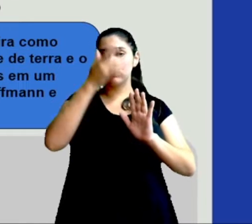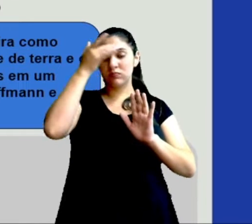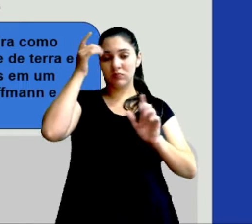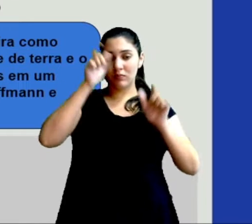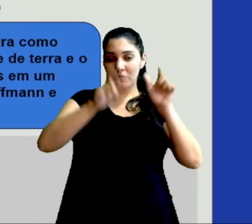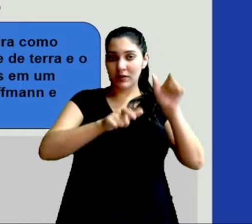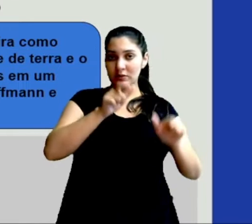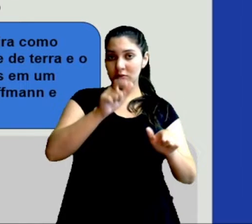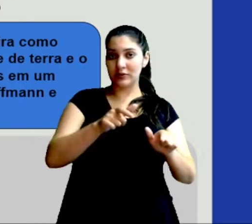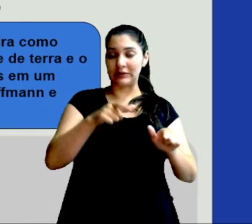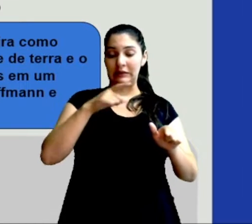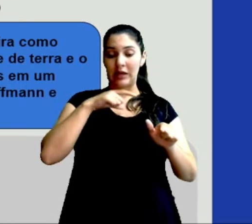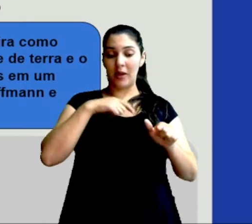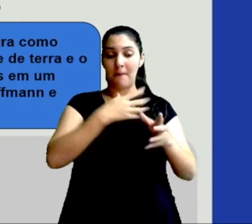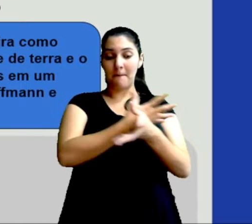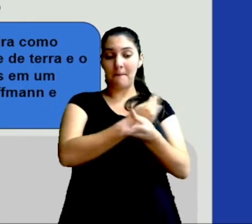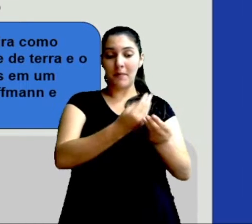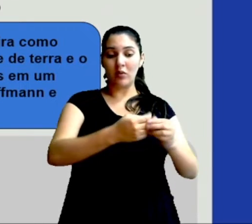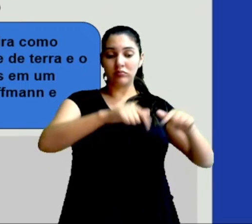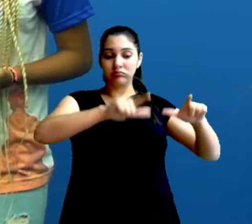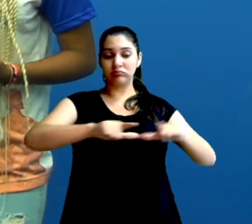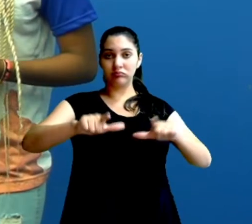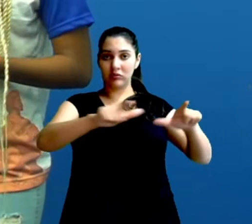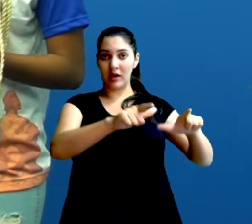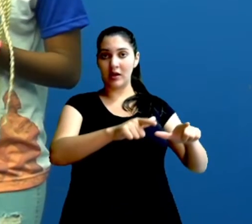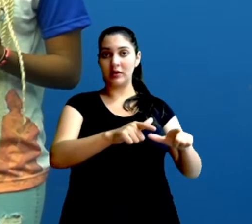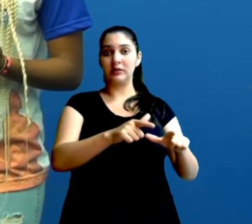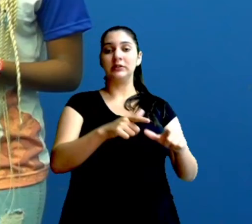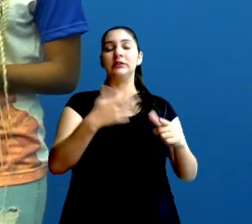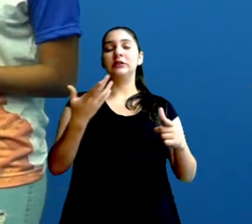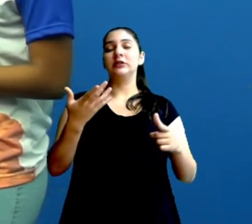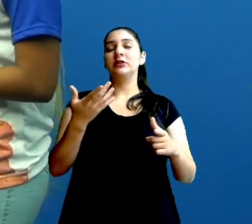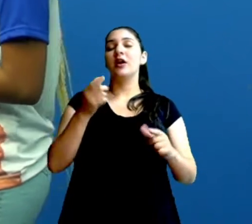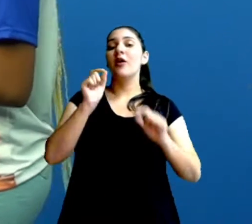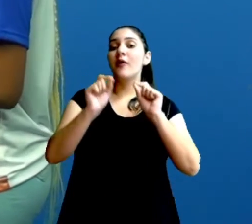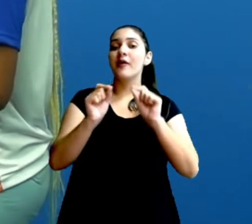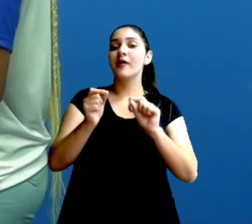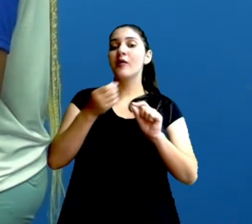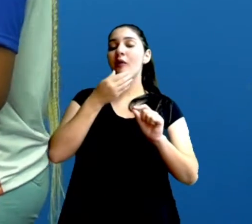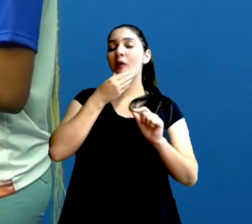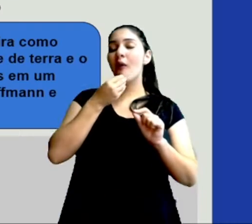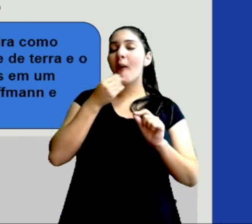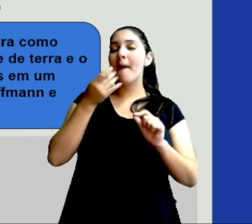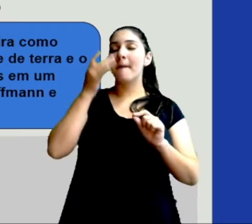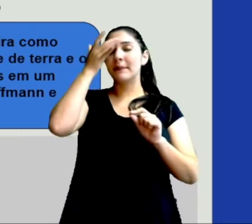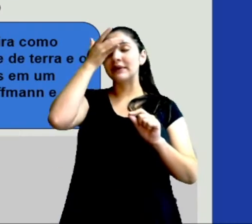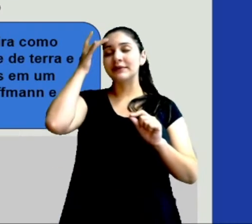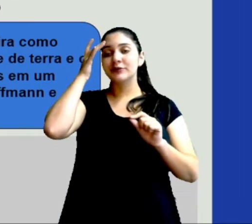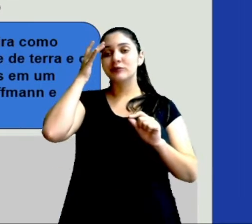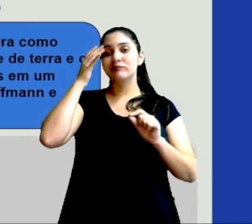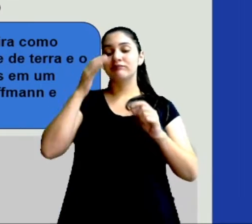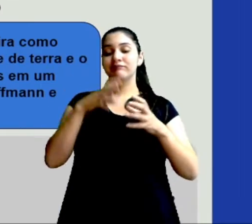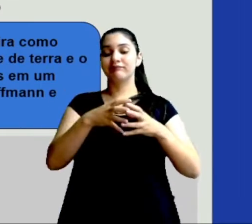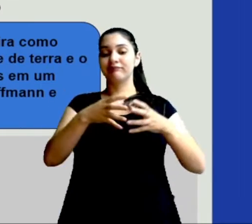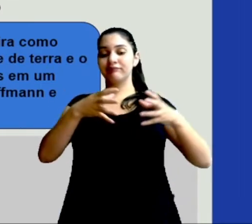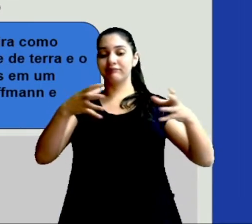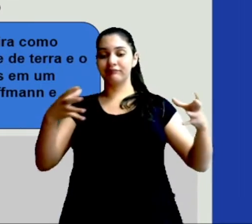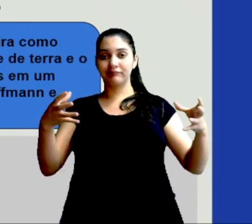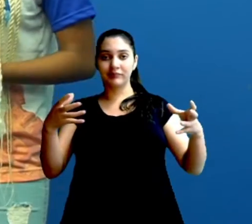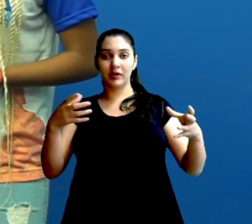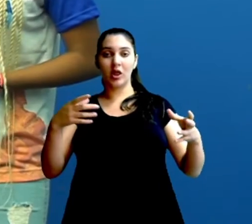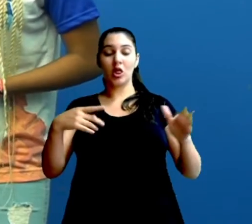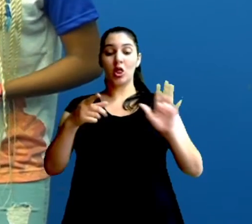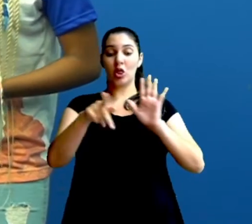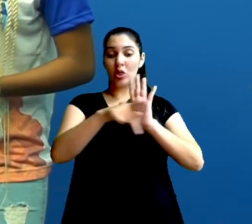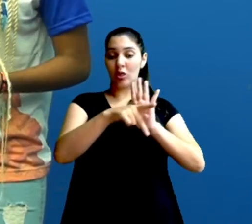terra na mão dos grandes latifundiários, que são os donos de terra, como tem aqui, né? Latifundiário, dono